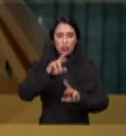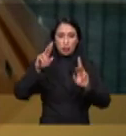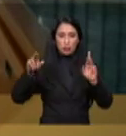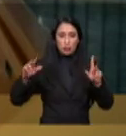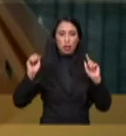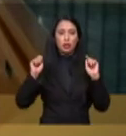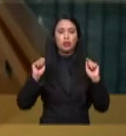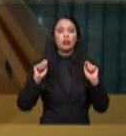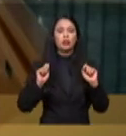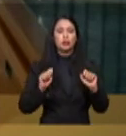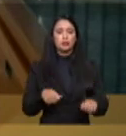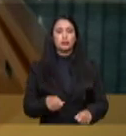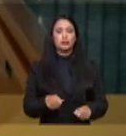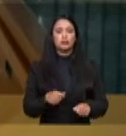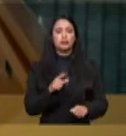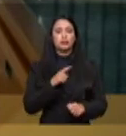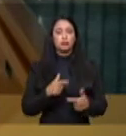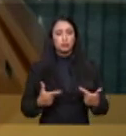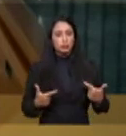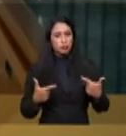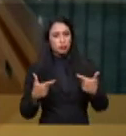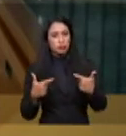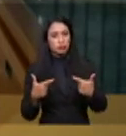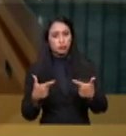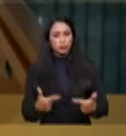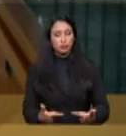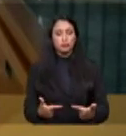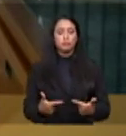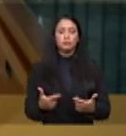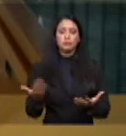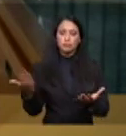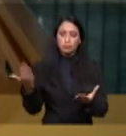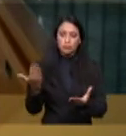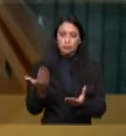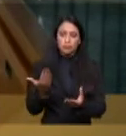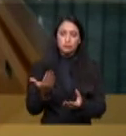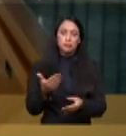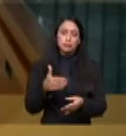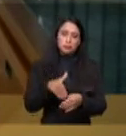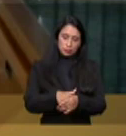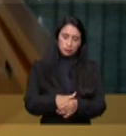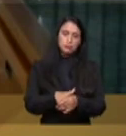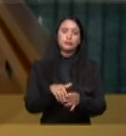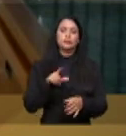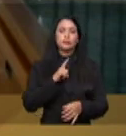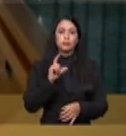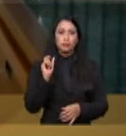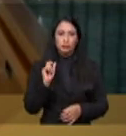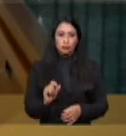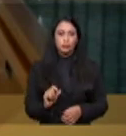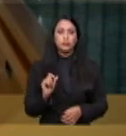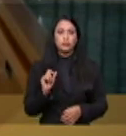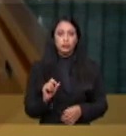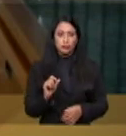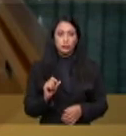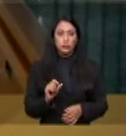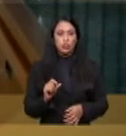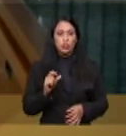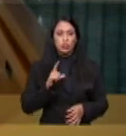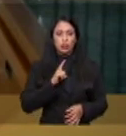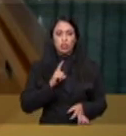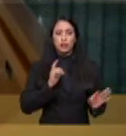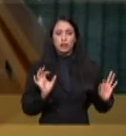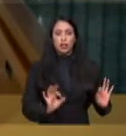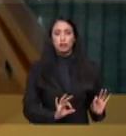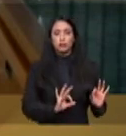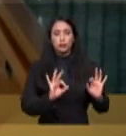com capacidade de atuação dos atores do processo eleitoral democrático, eu estou, como disse, acompanhando a